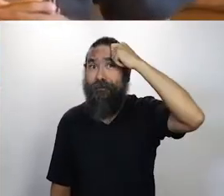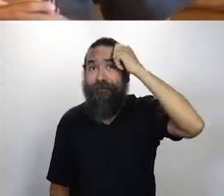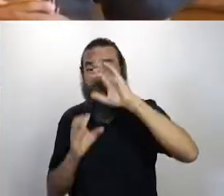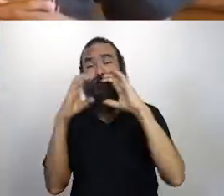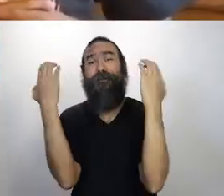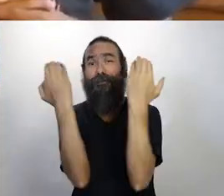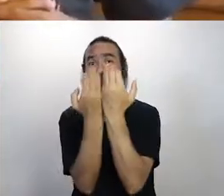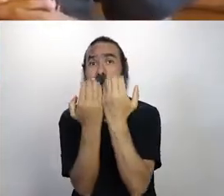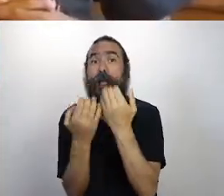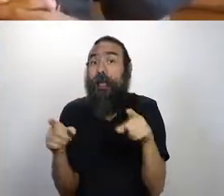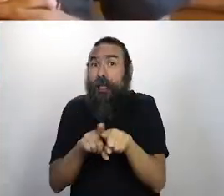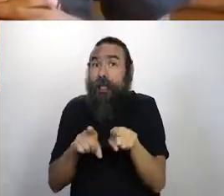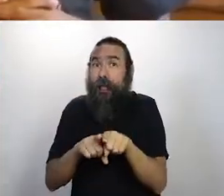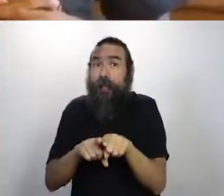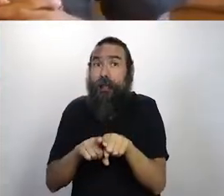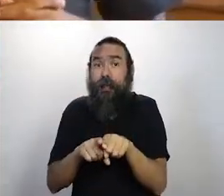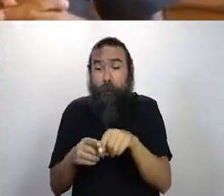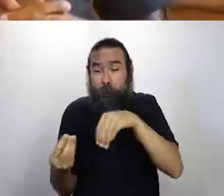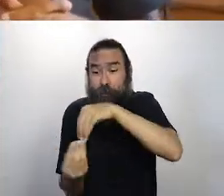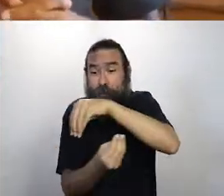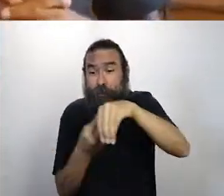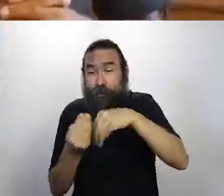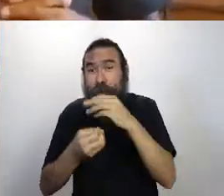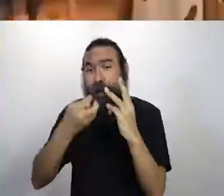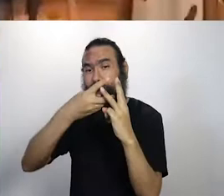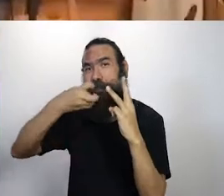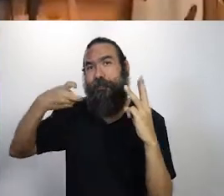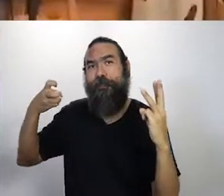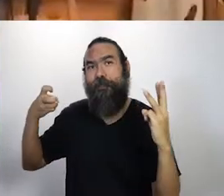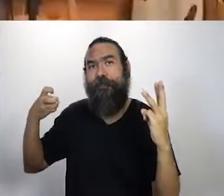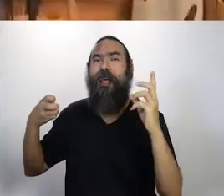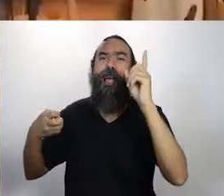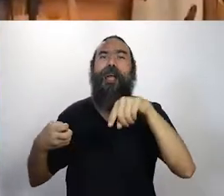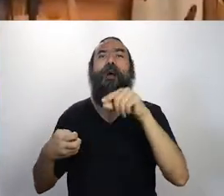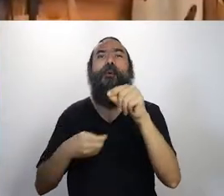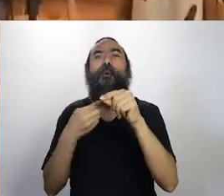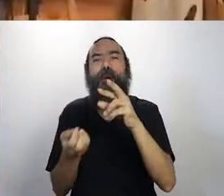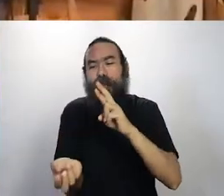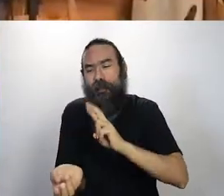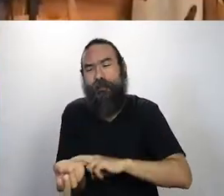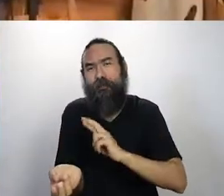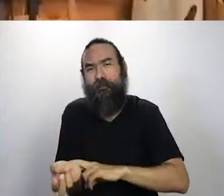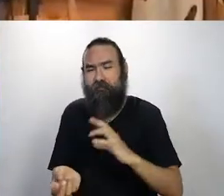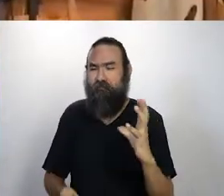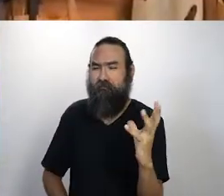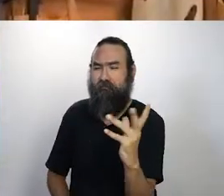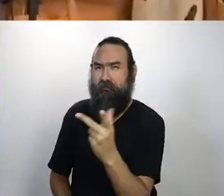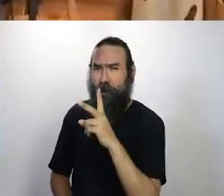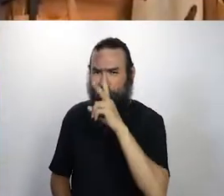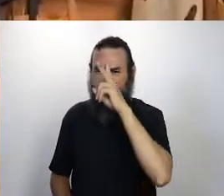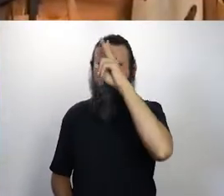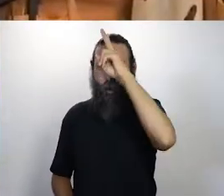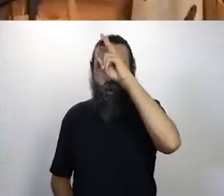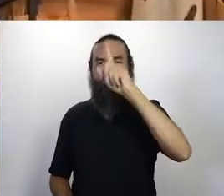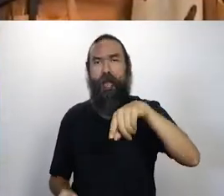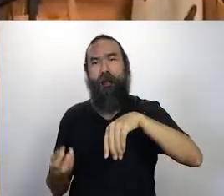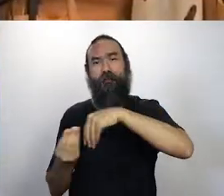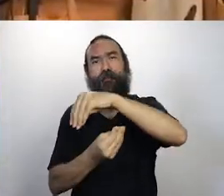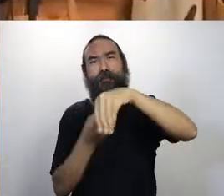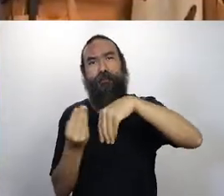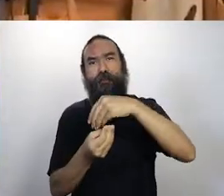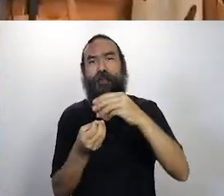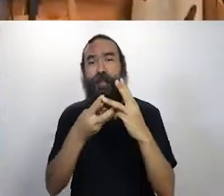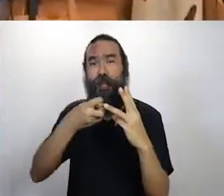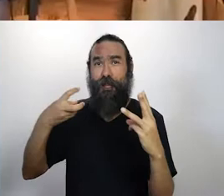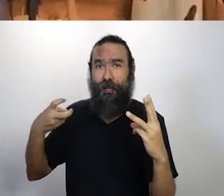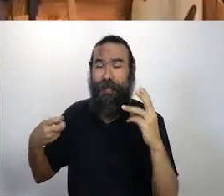pedaços de cultura do povo preto e também dos povos indígenas. É por isso que ele é um ritmo tão forte e que tem ganhado os nossos corações ano